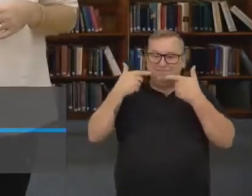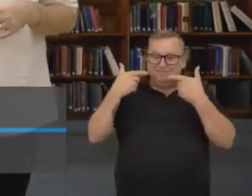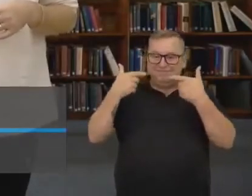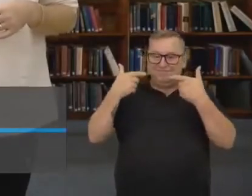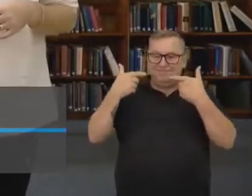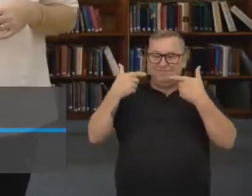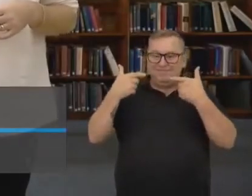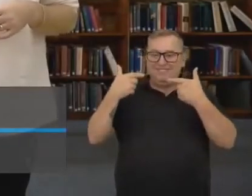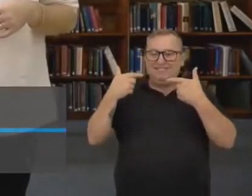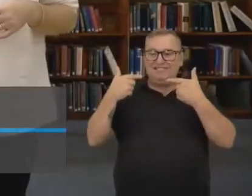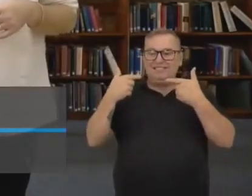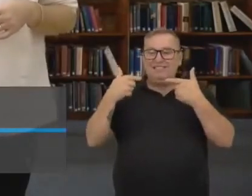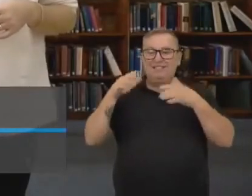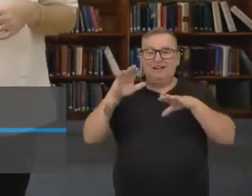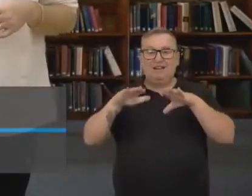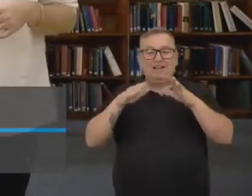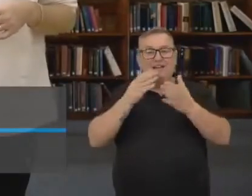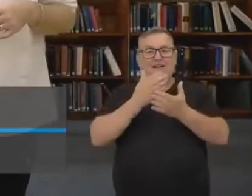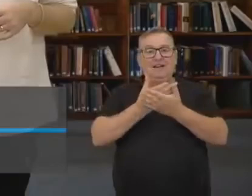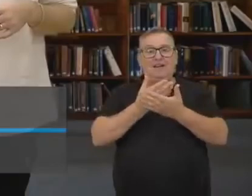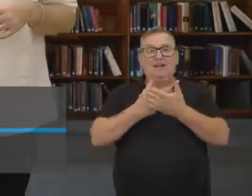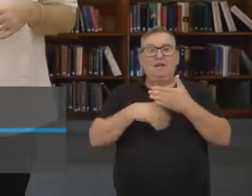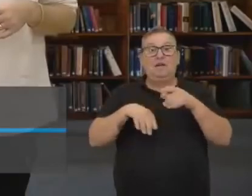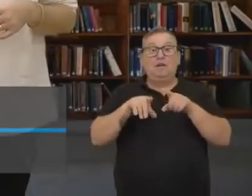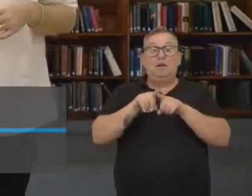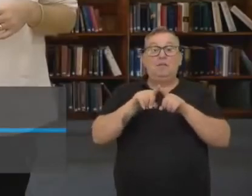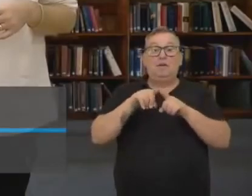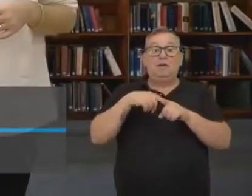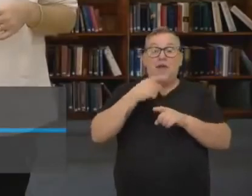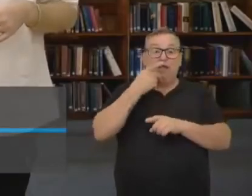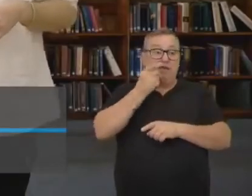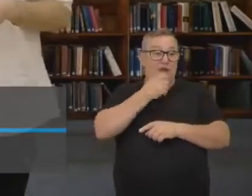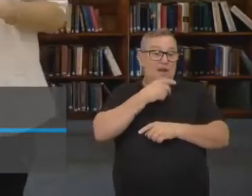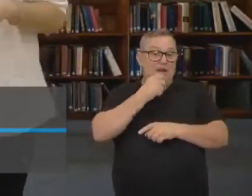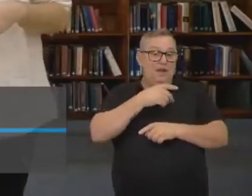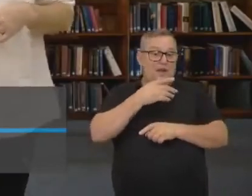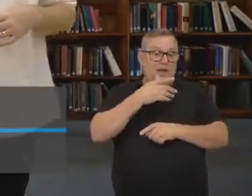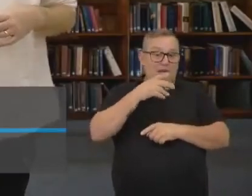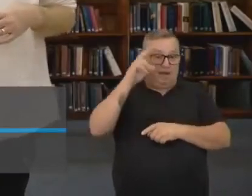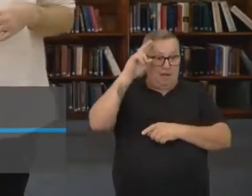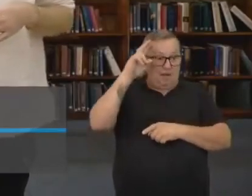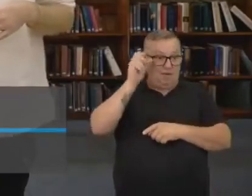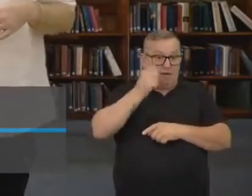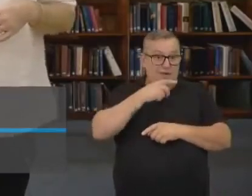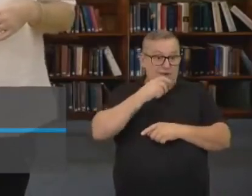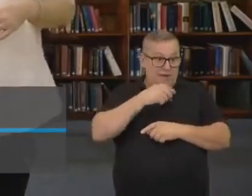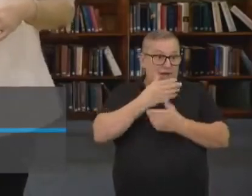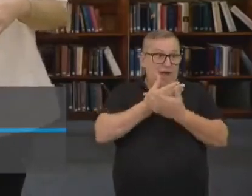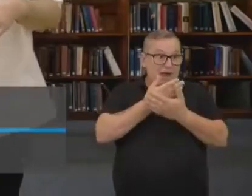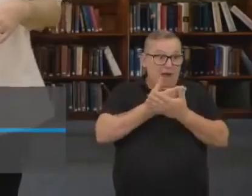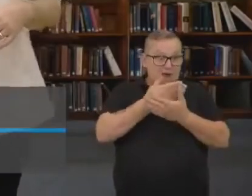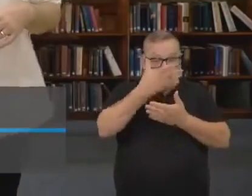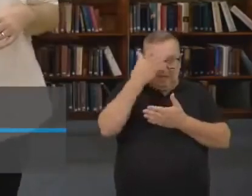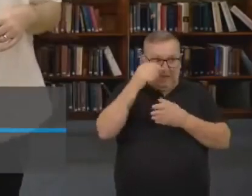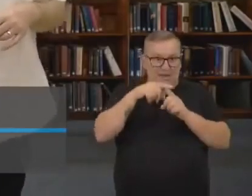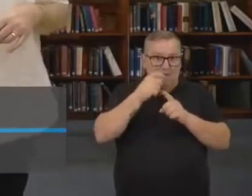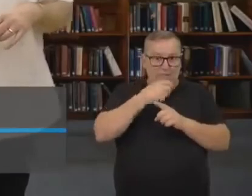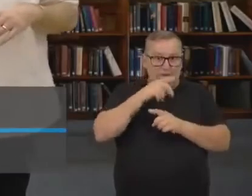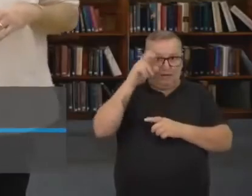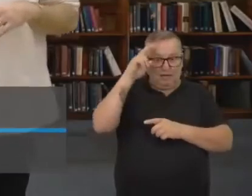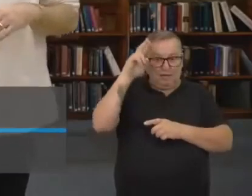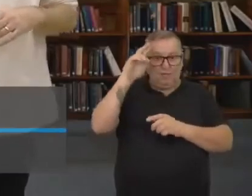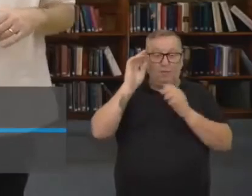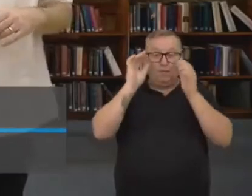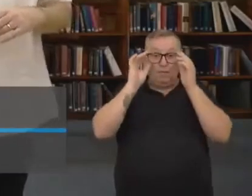coisas. Às vezes a gente está dando uma aula assim, aí você conta uma piada. Aí o pessoal lembra da piada. Às vezes não lembra da aula, mas vai lembrar da piada. Então, se